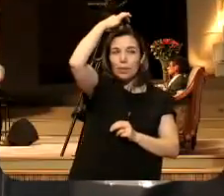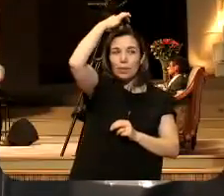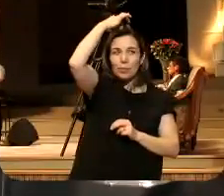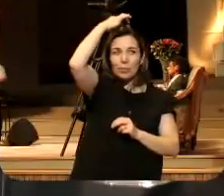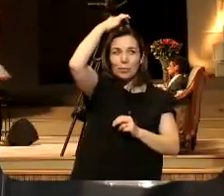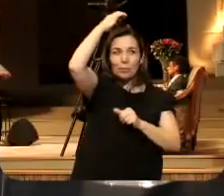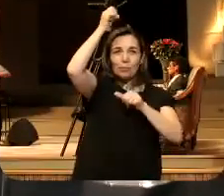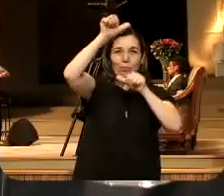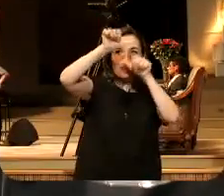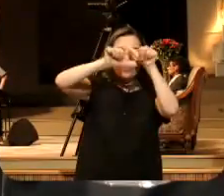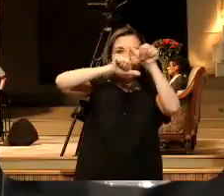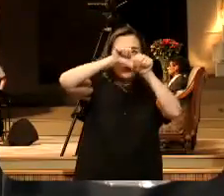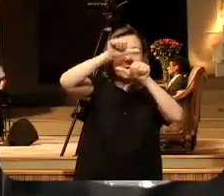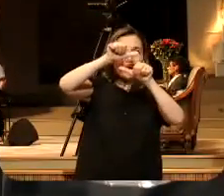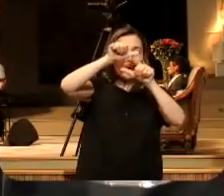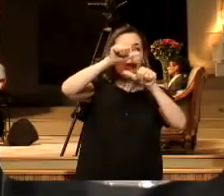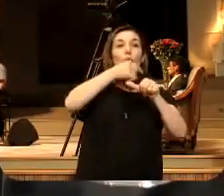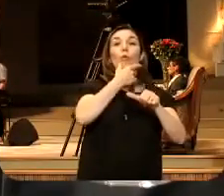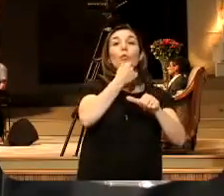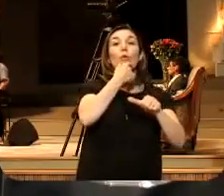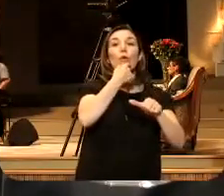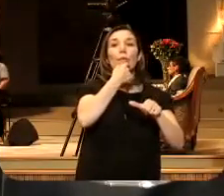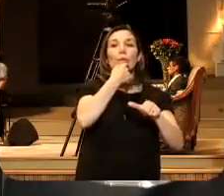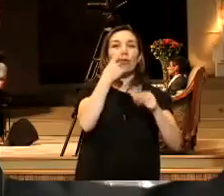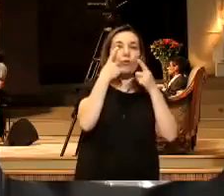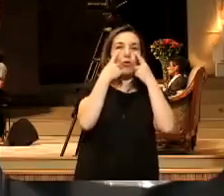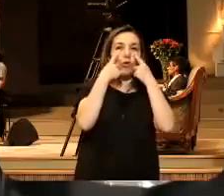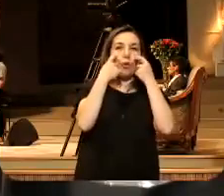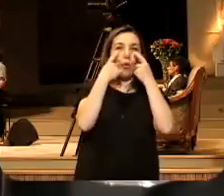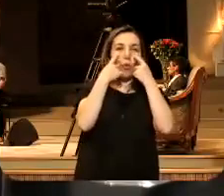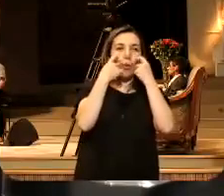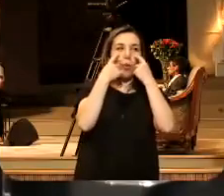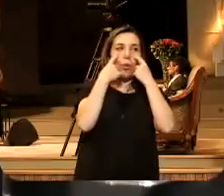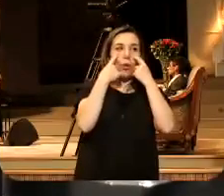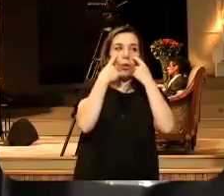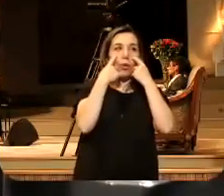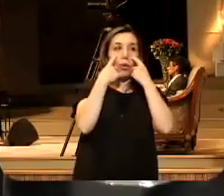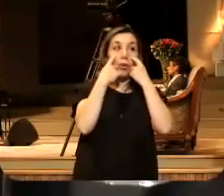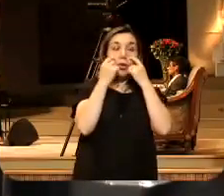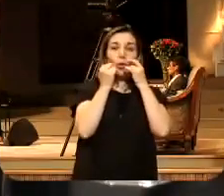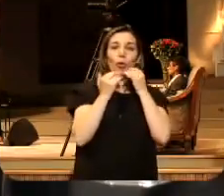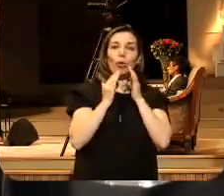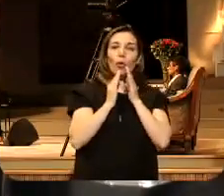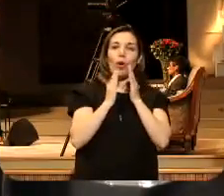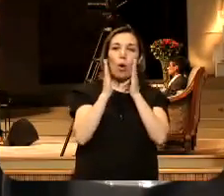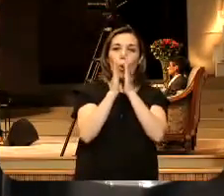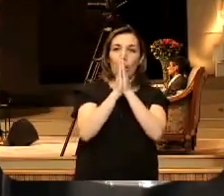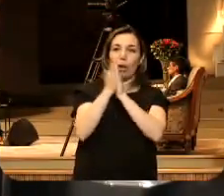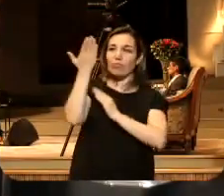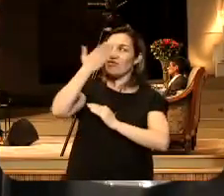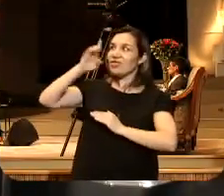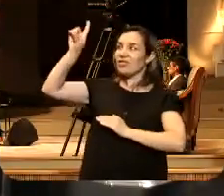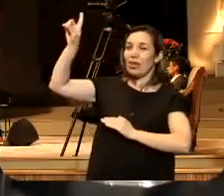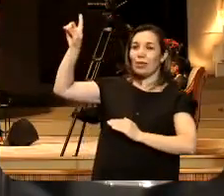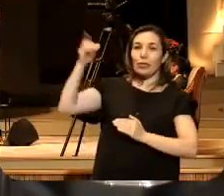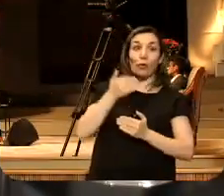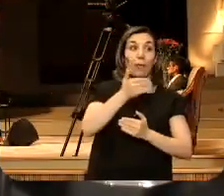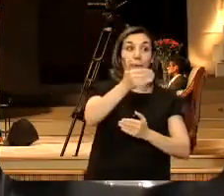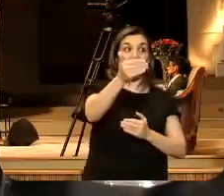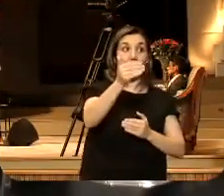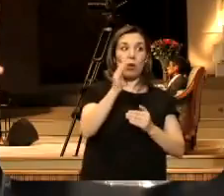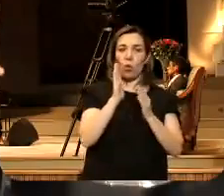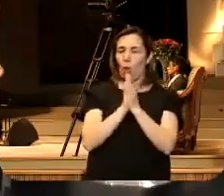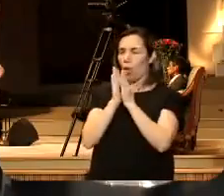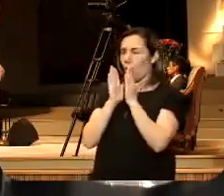derramar o coração dele diante de Deus com lágrimas e começou a falar em línguas. E eu não